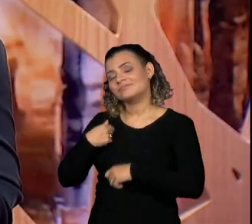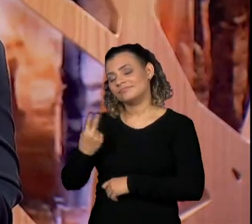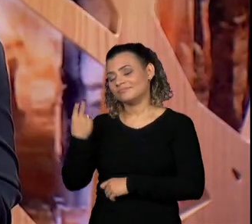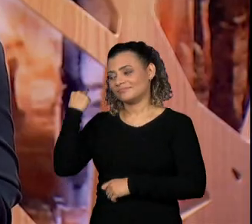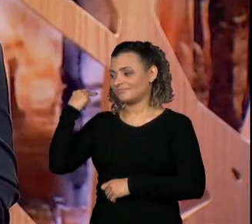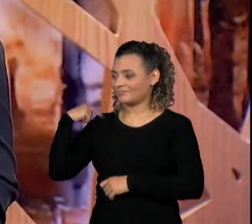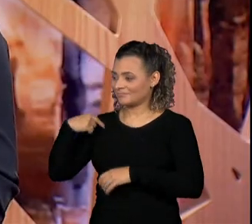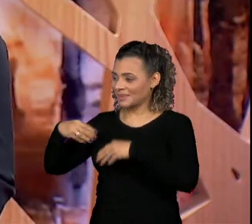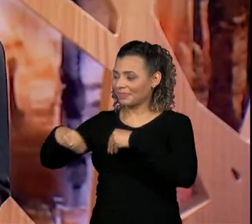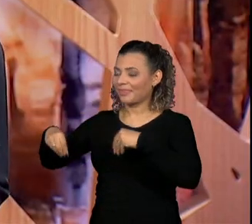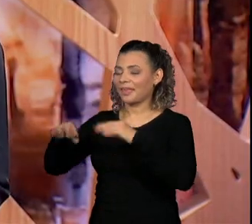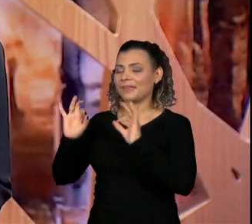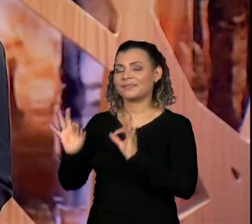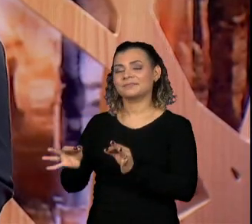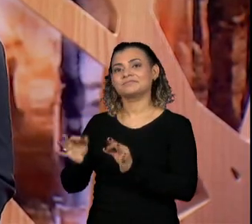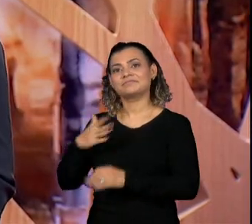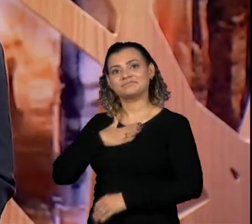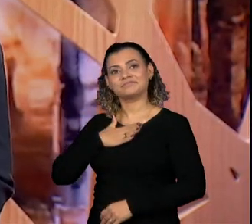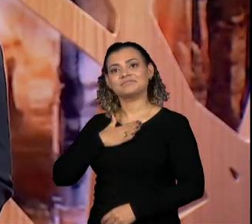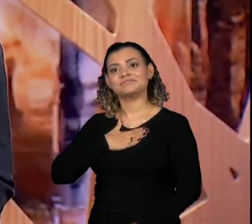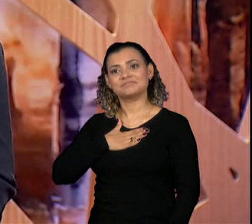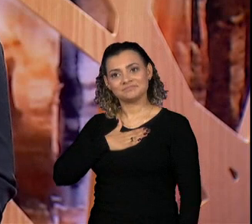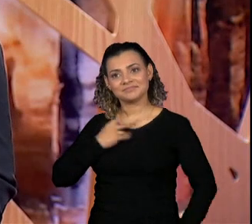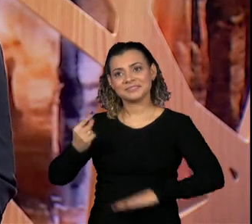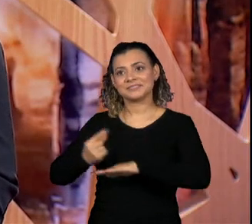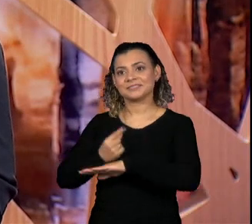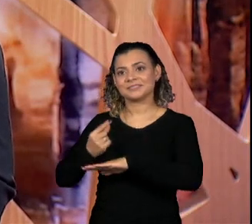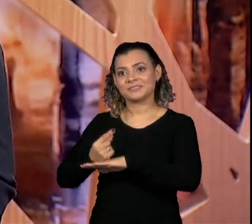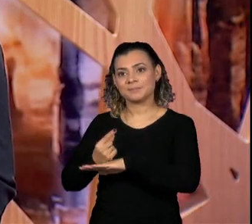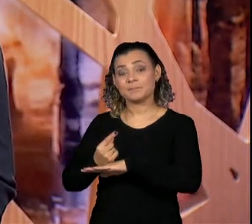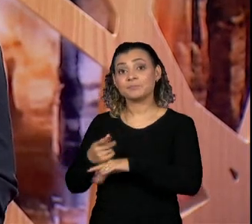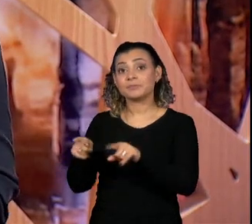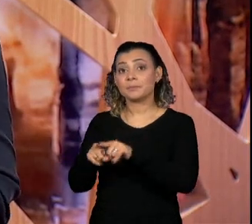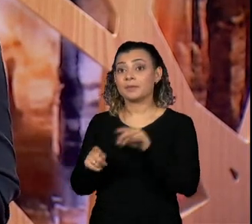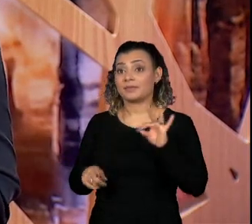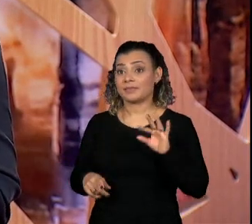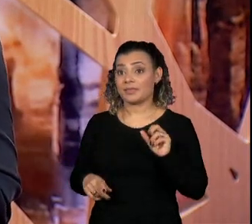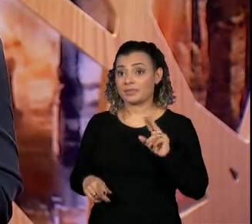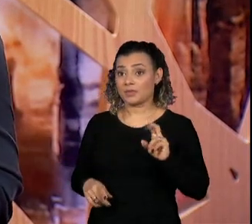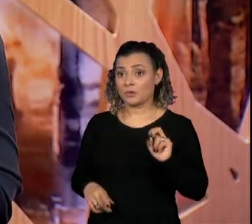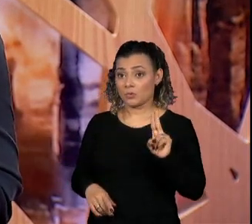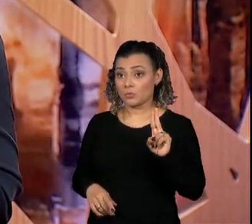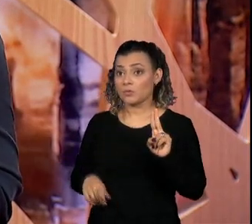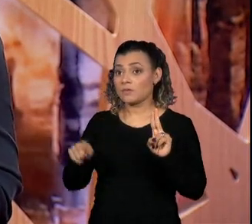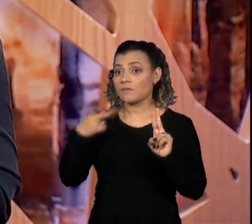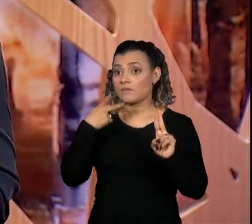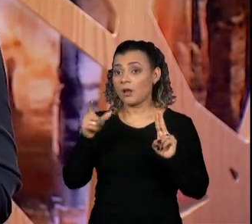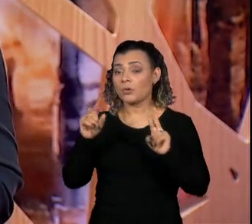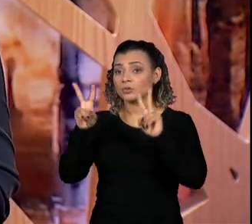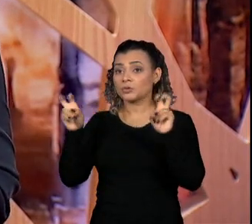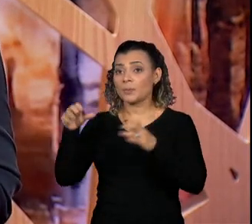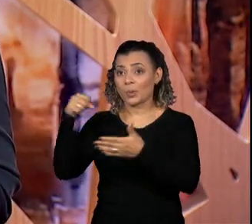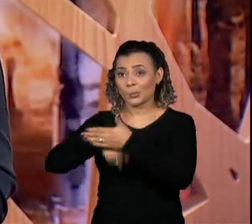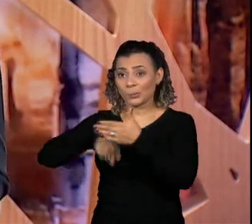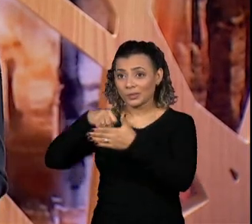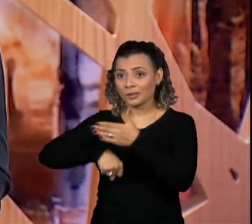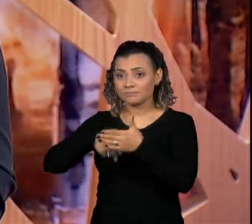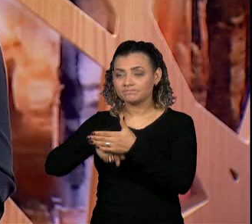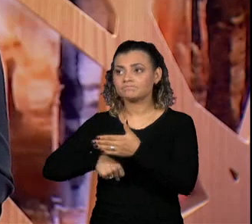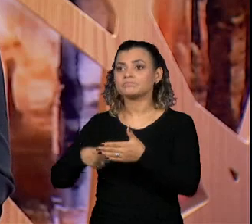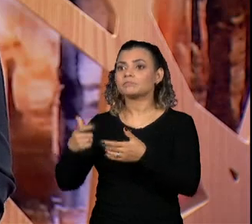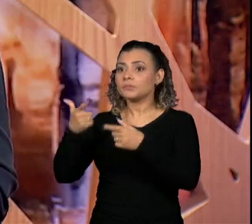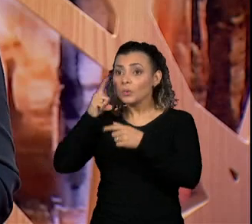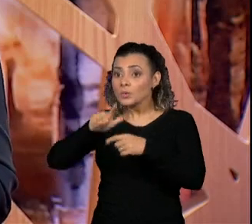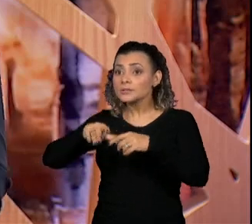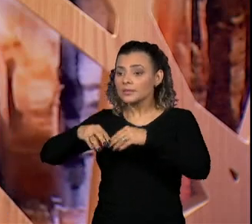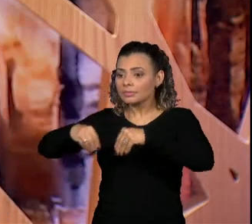gente estava falando. Sim. E quando o Tadeu falou a questão da luta